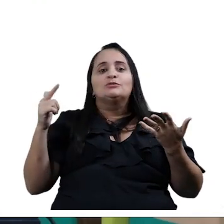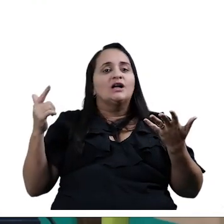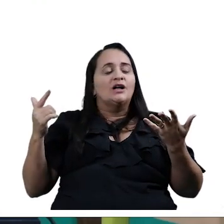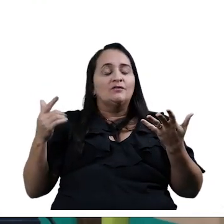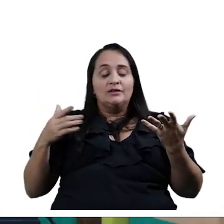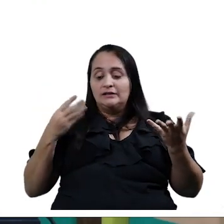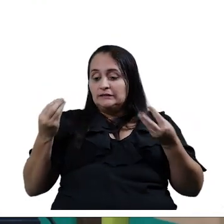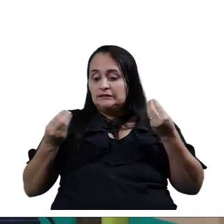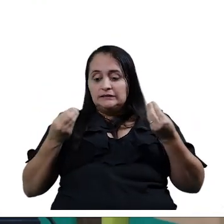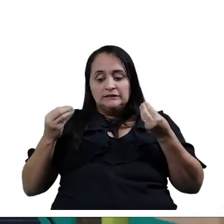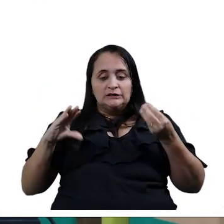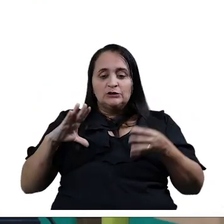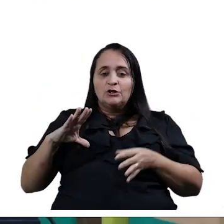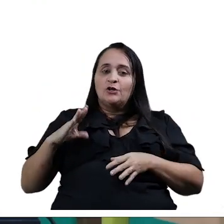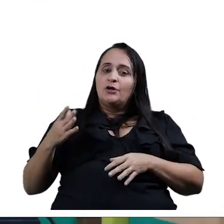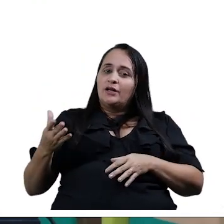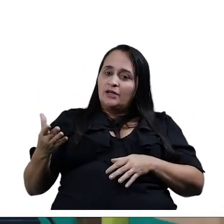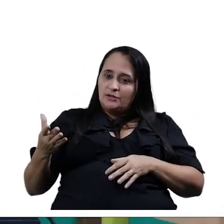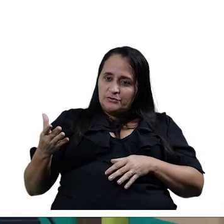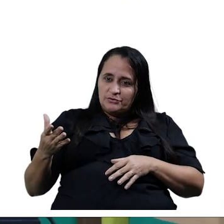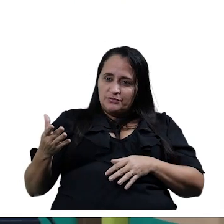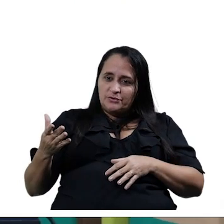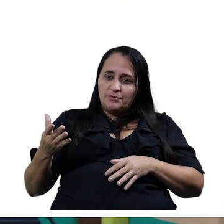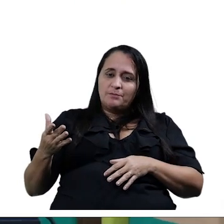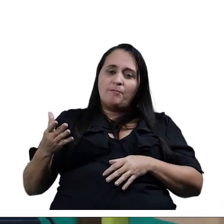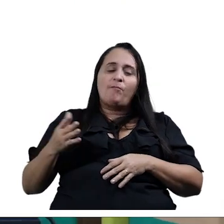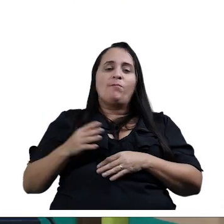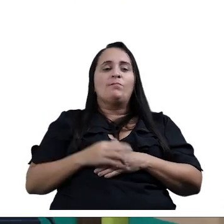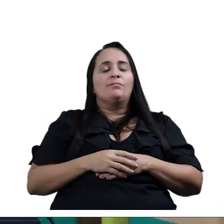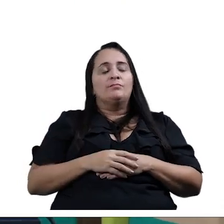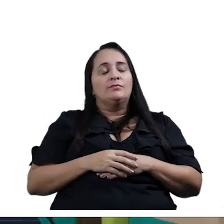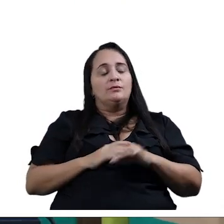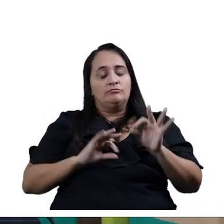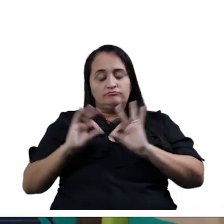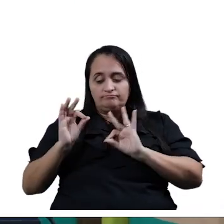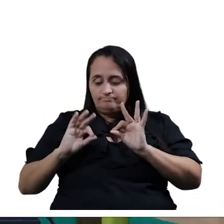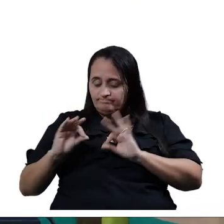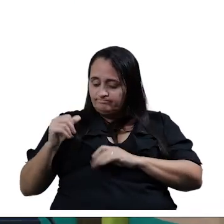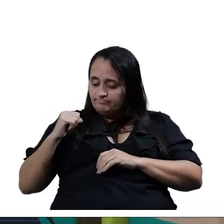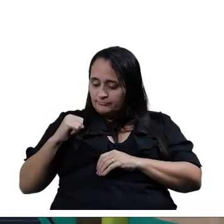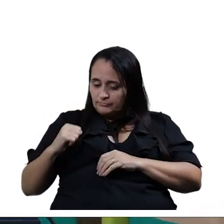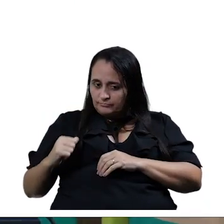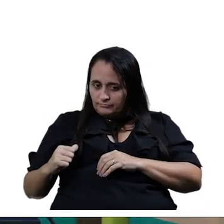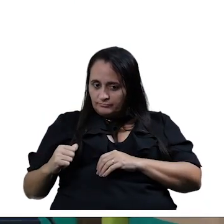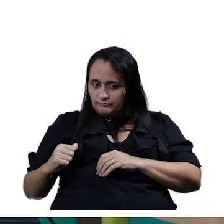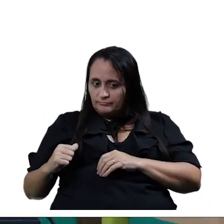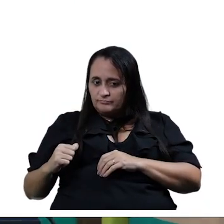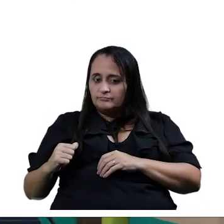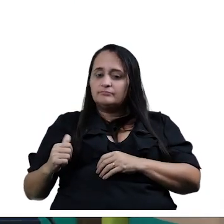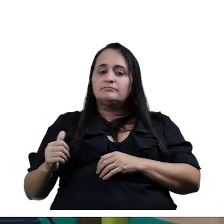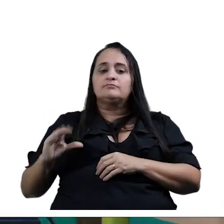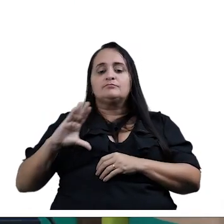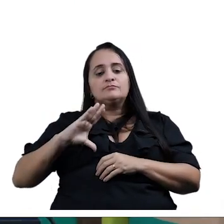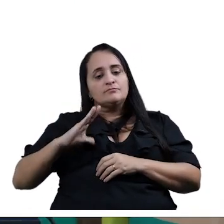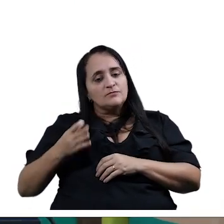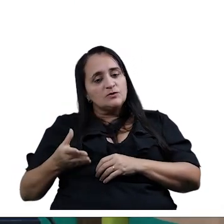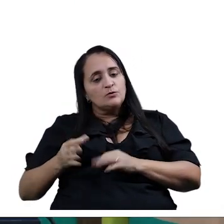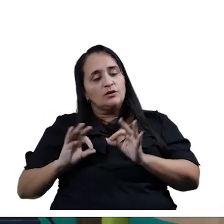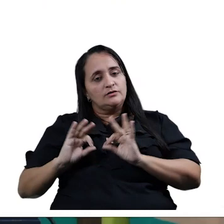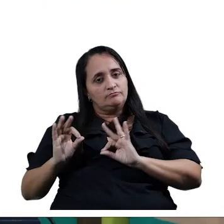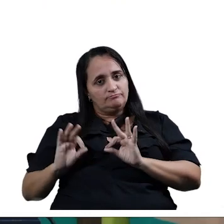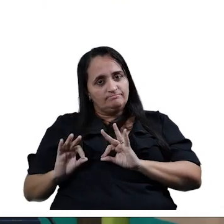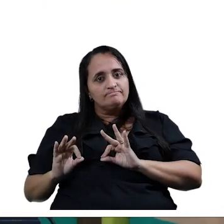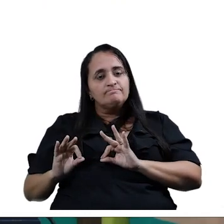procurava coragem. Então, o fato dela arrumar a bolsa é porque ela buscava coragem para tratar de um